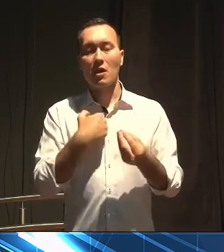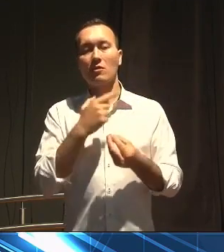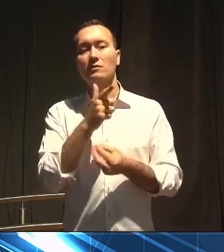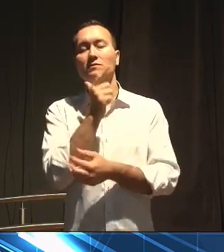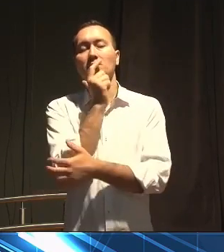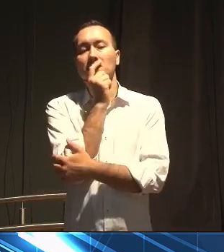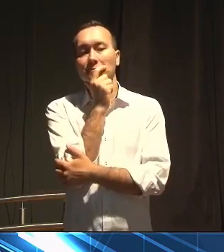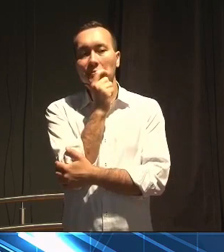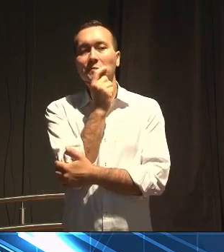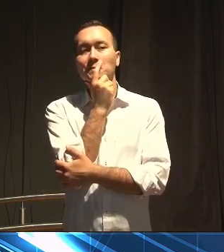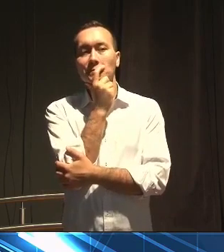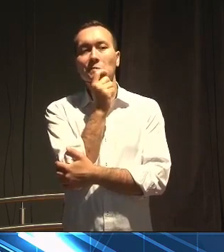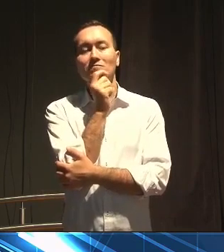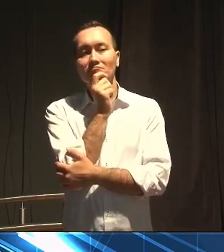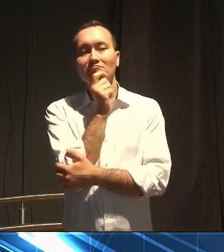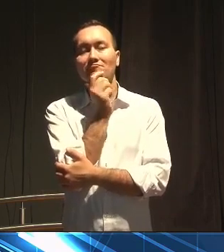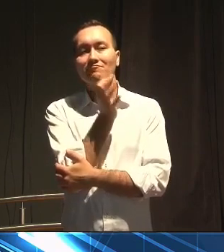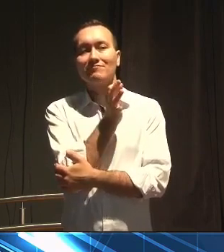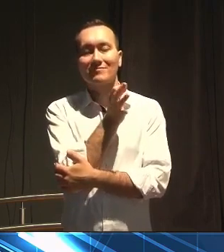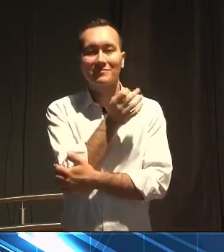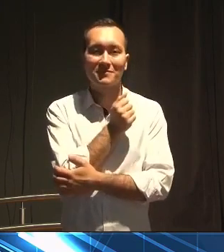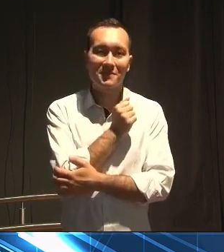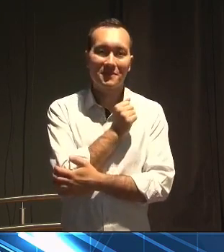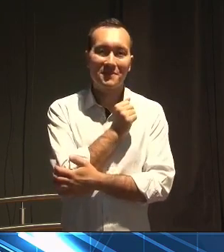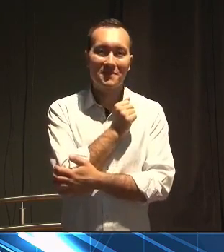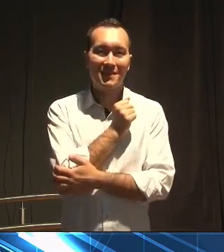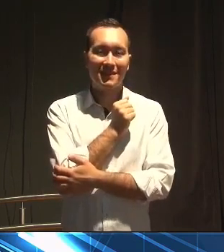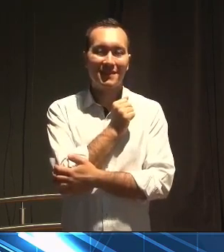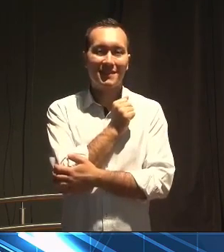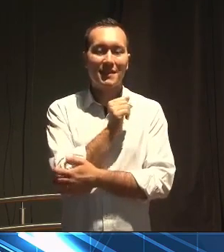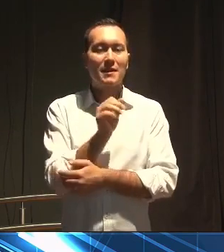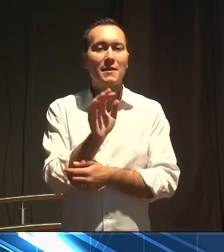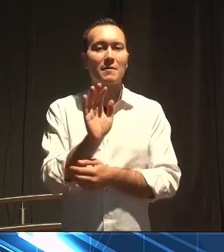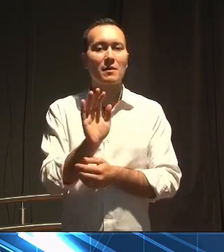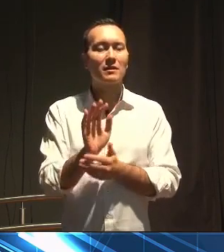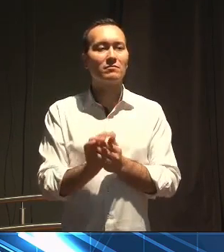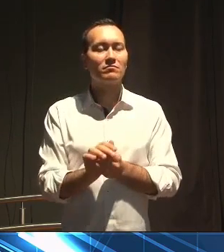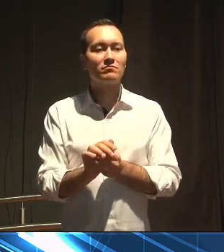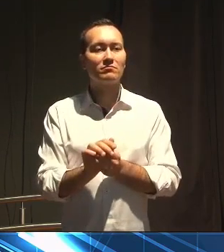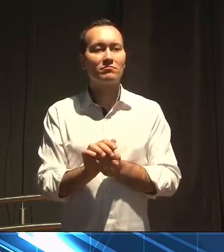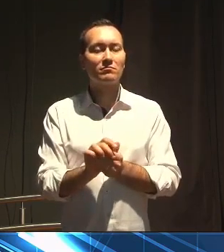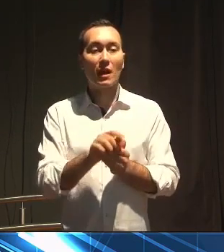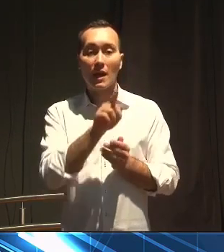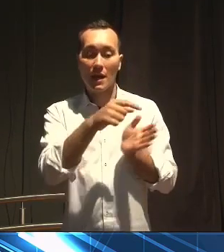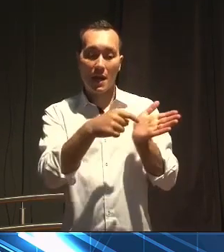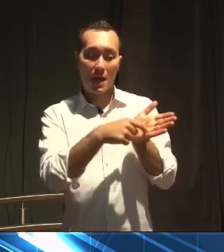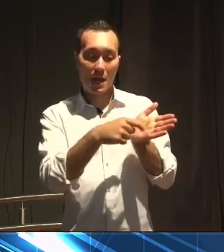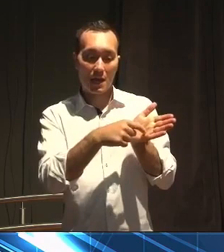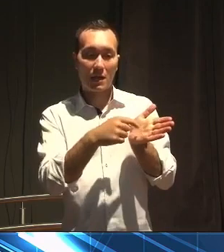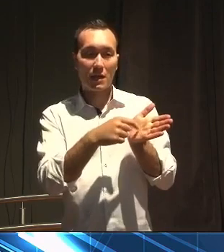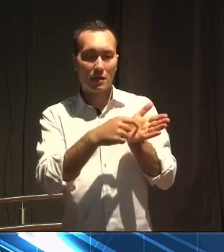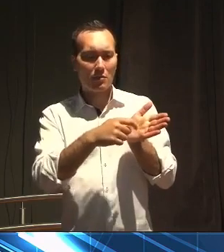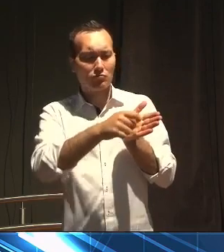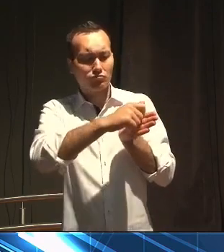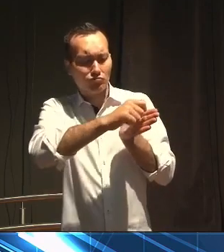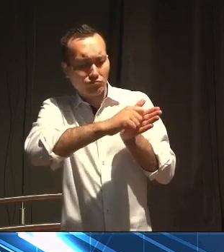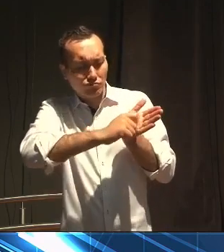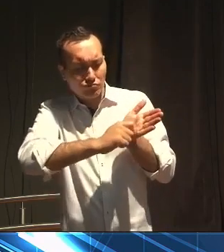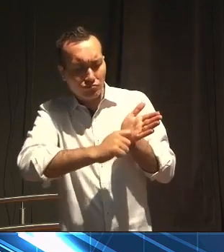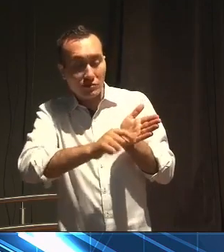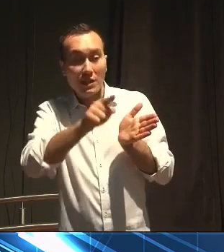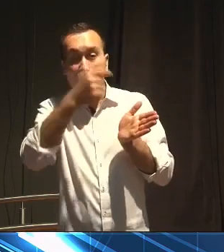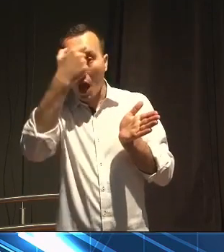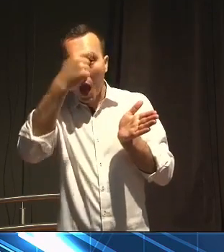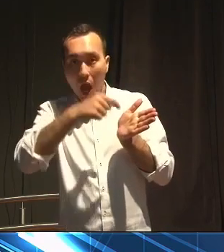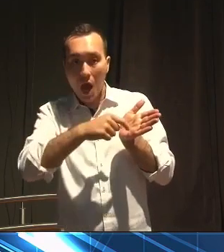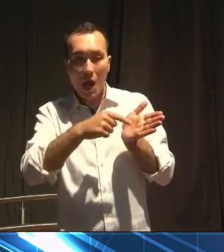ficando alvoroçada por causa de um aplicativo que te transforma no desenho. Inteligência artificial vai muito além disso. E